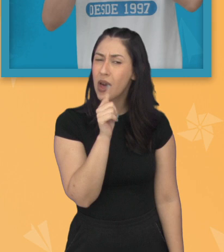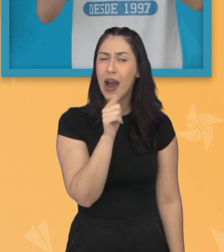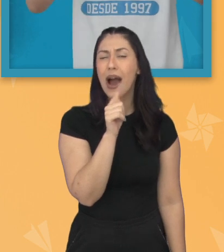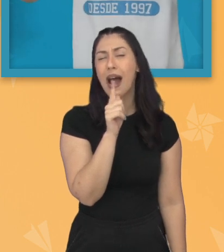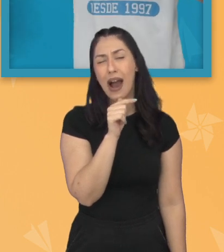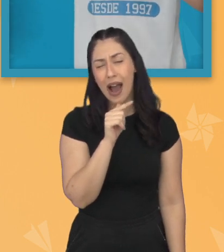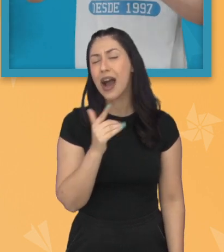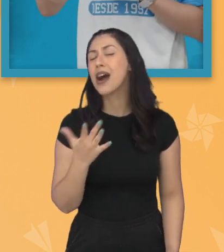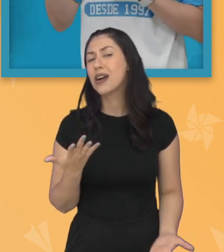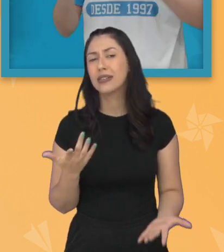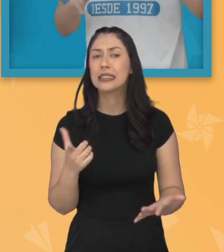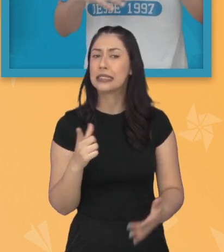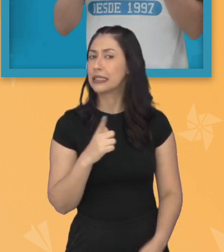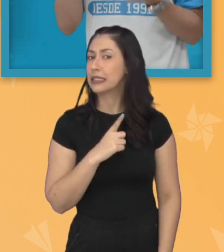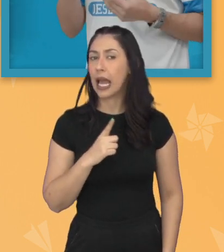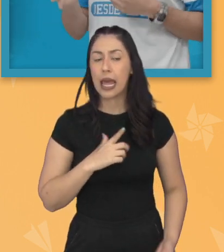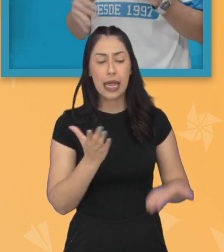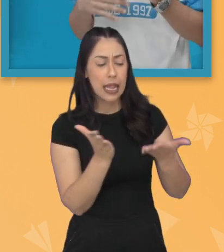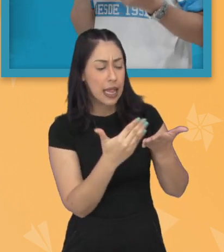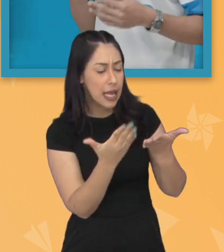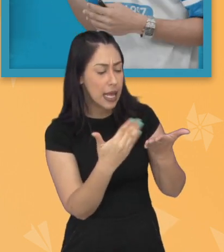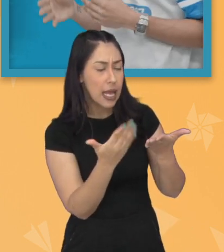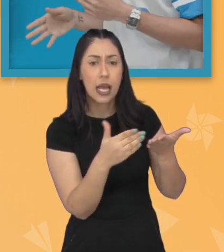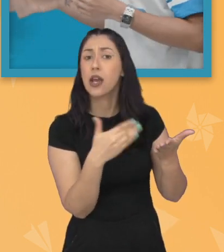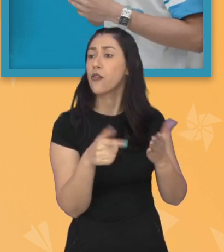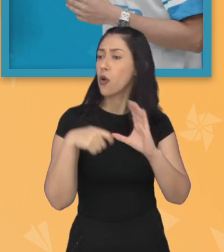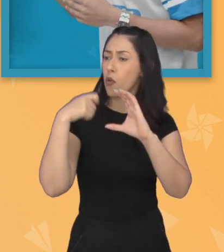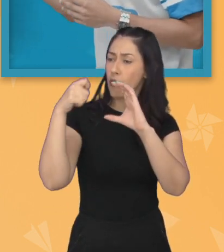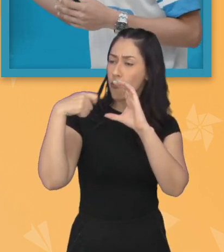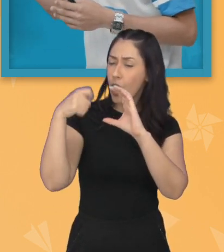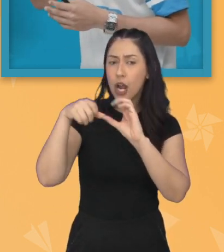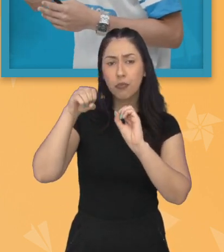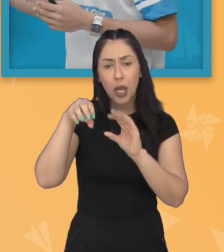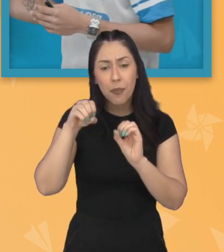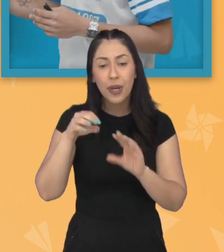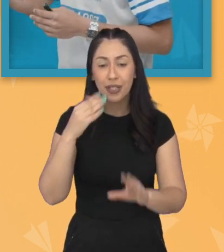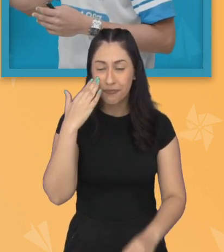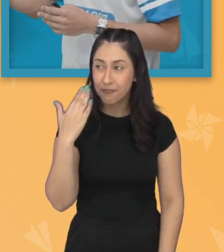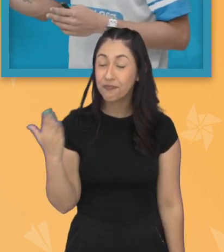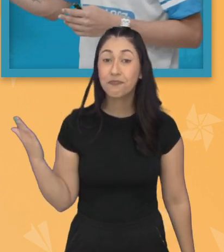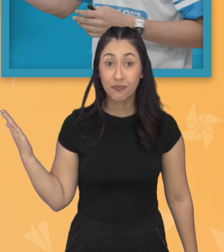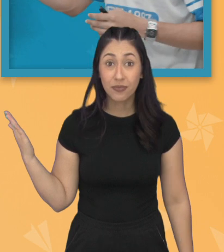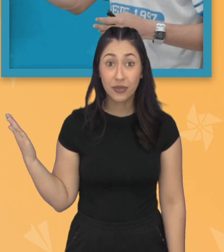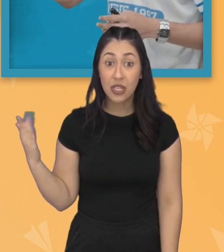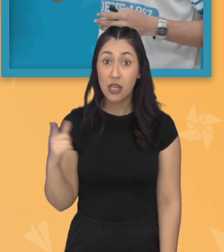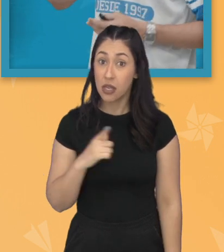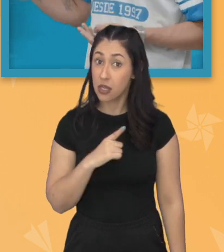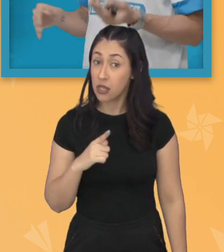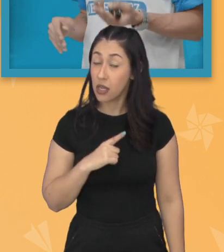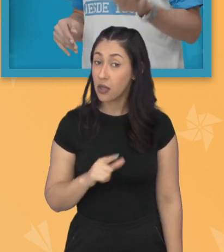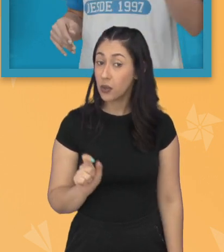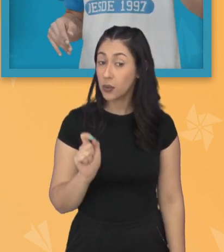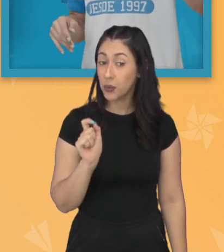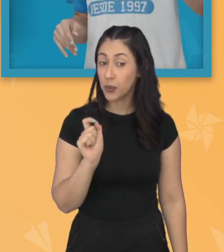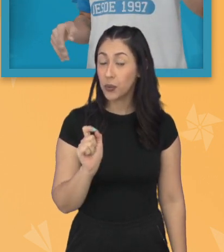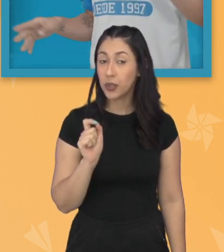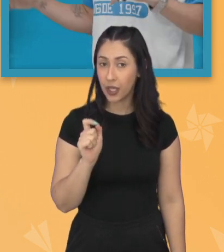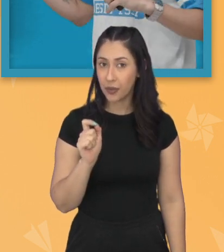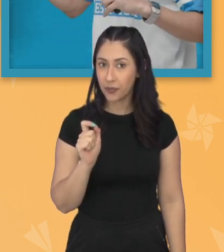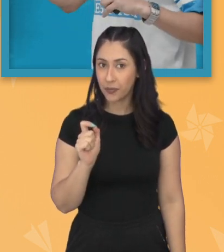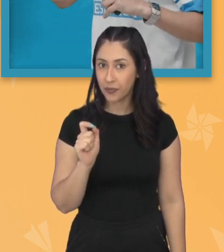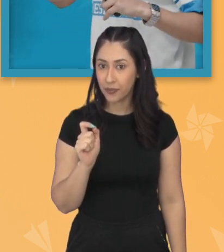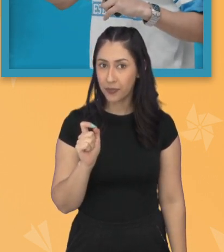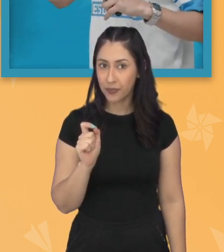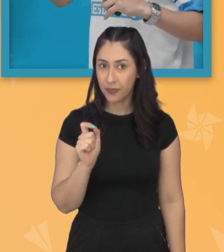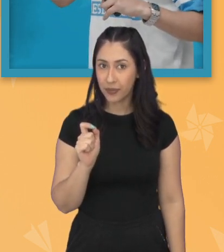videoaulas, materiais de cursinhos Brasil afora, que é da água, né? Na qual a gente vai ter o quê? Que